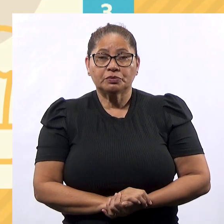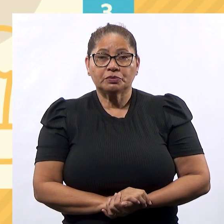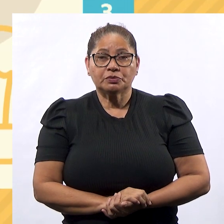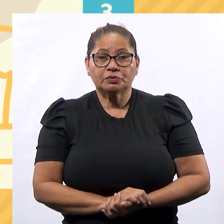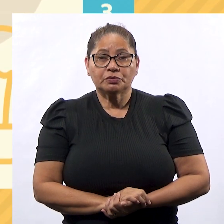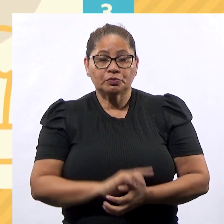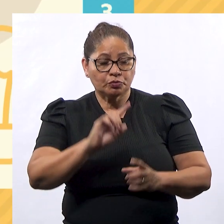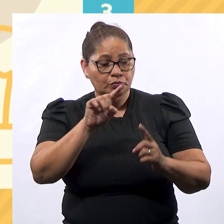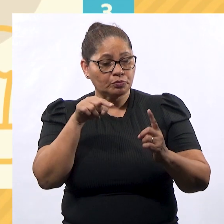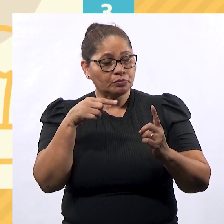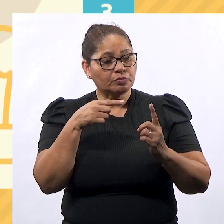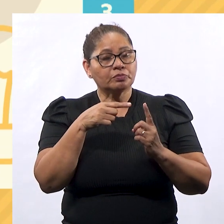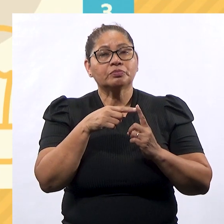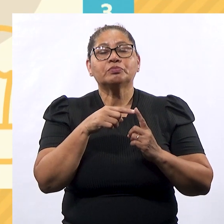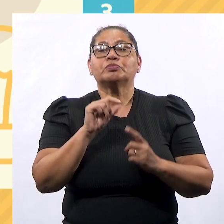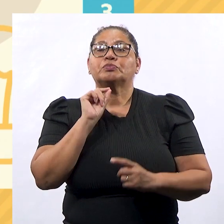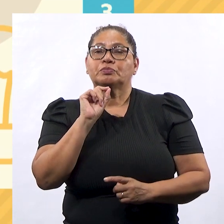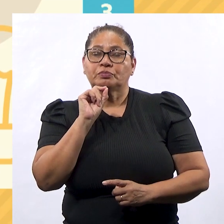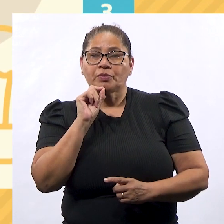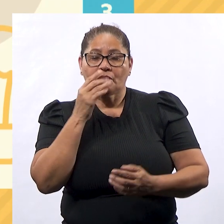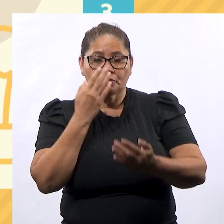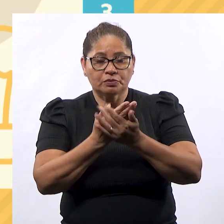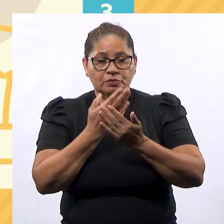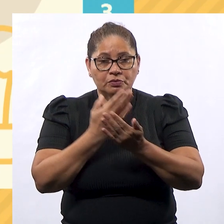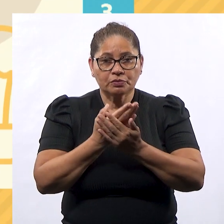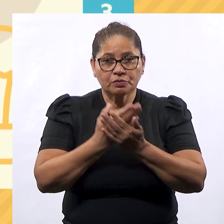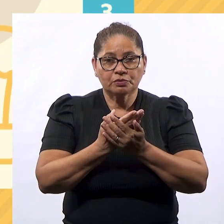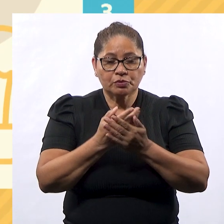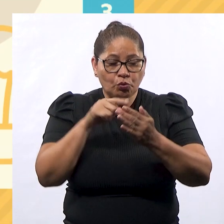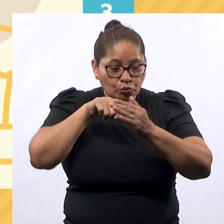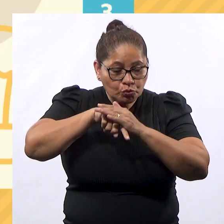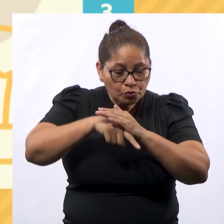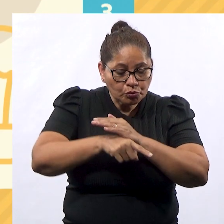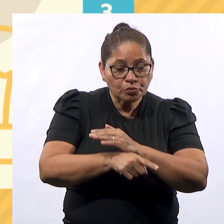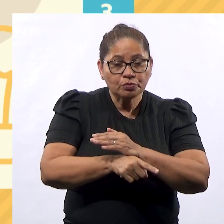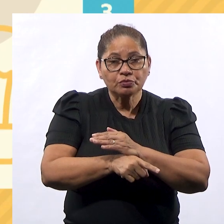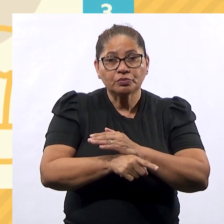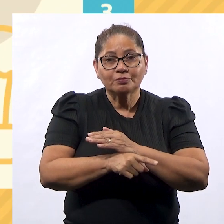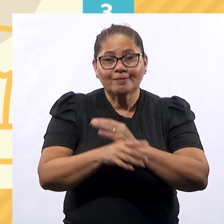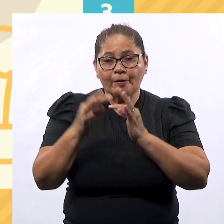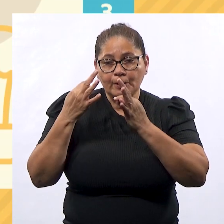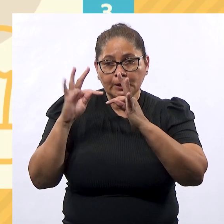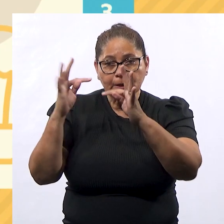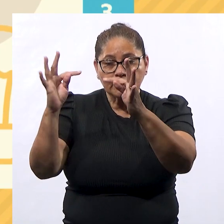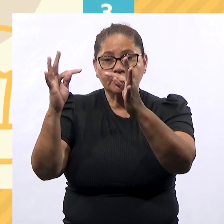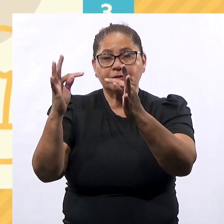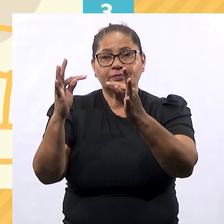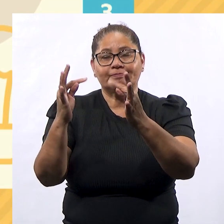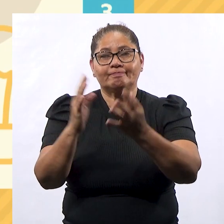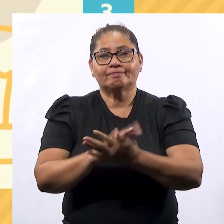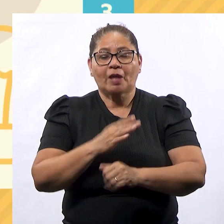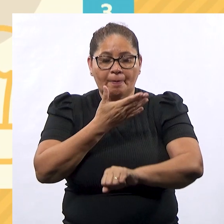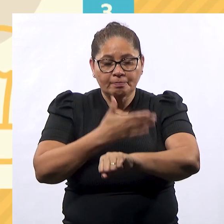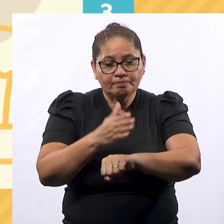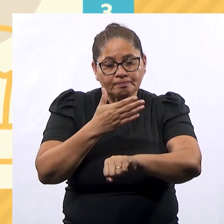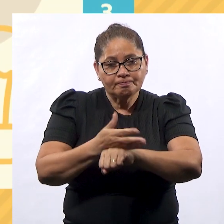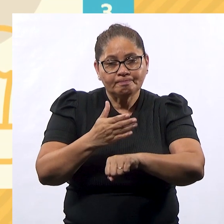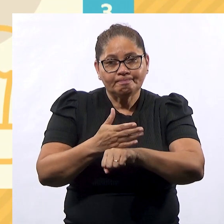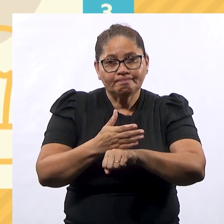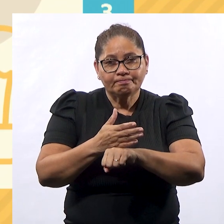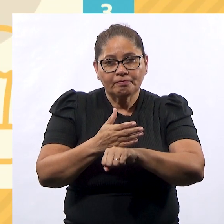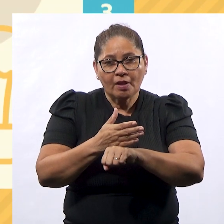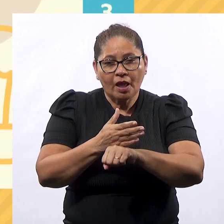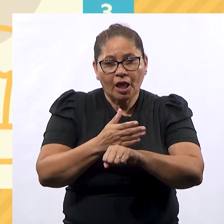o nosso objetivo é o quê? É estudar os fundamentos teóricos e as concepções práticas